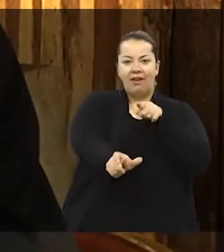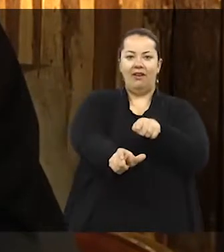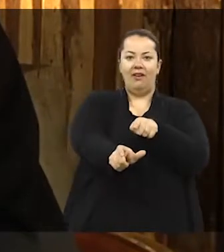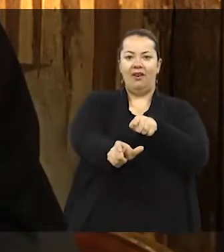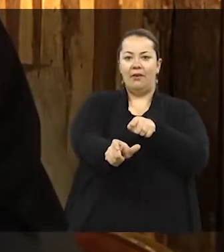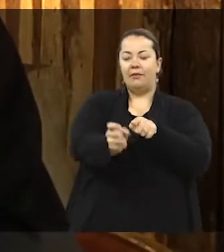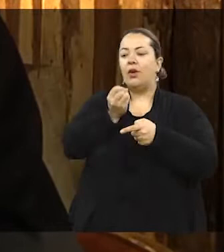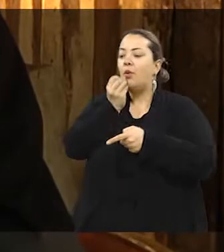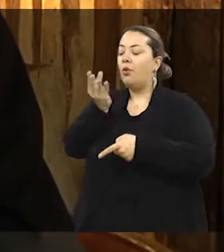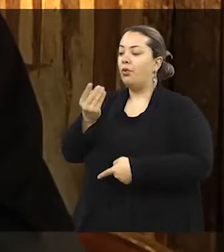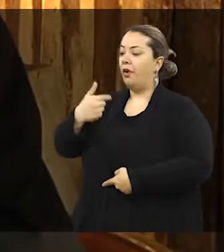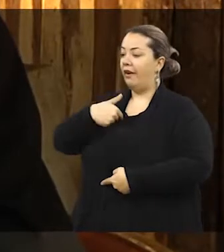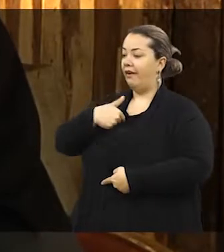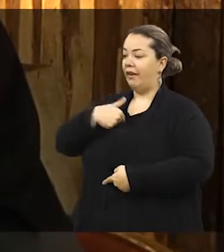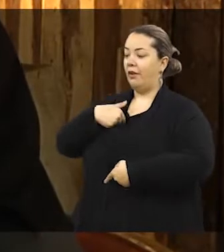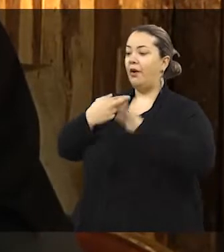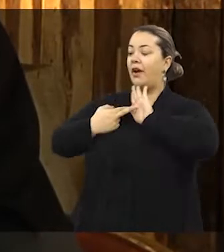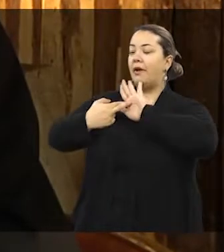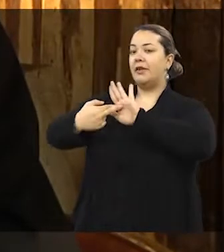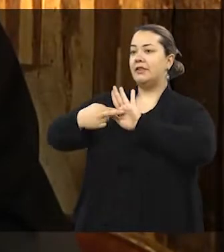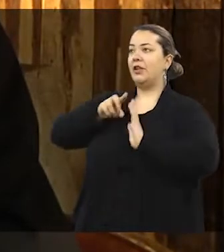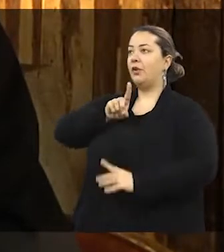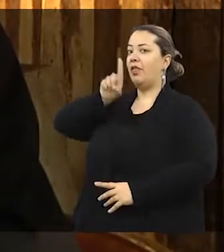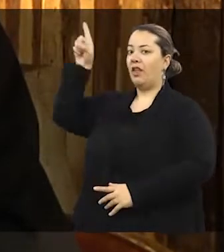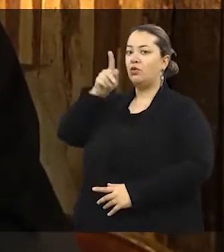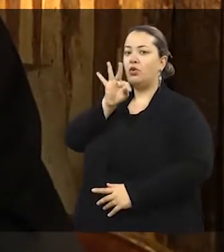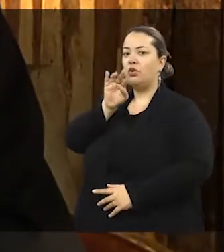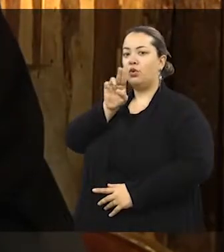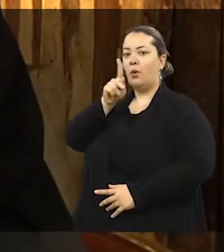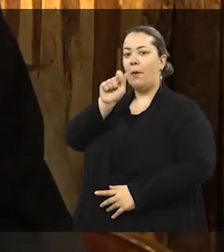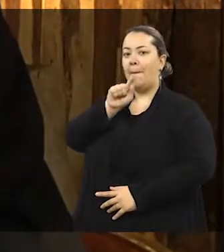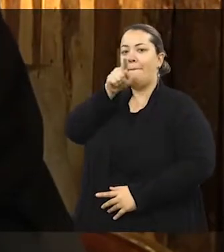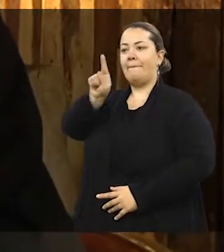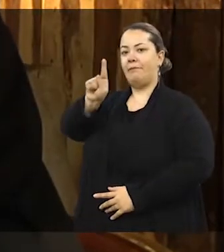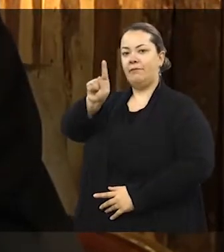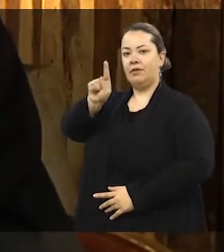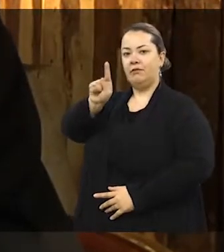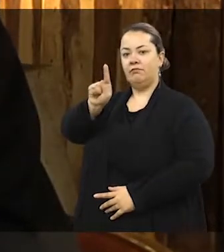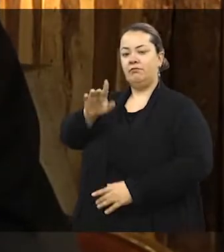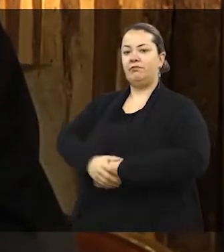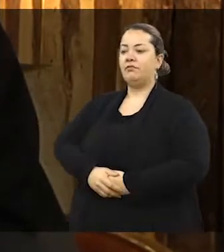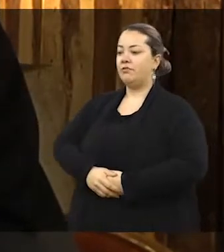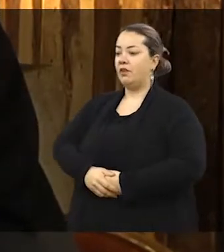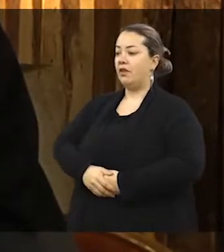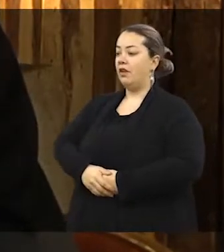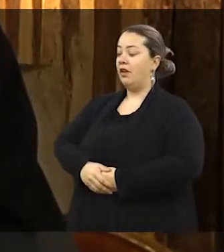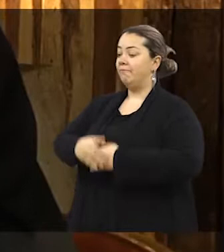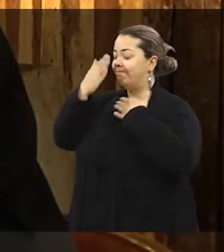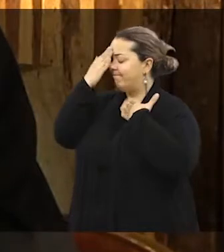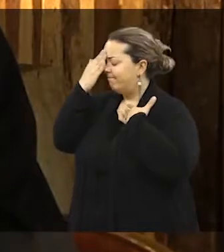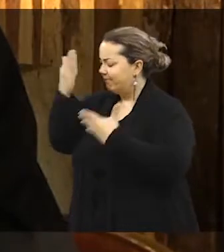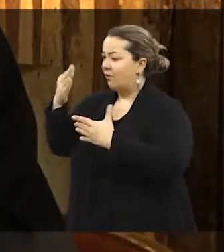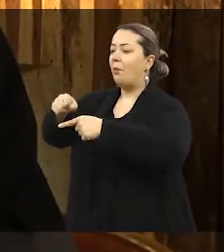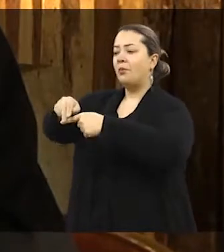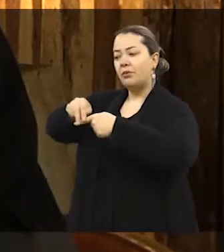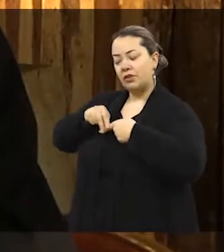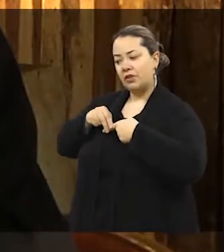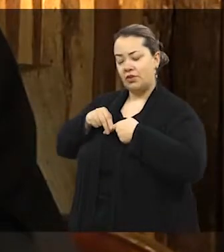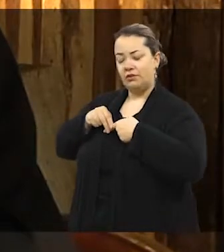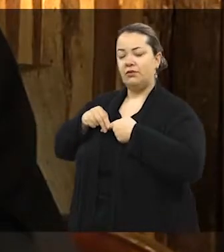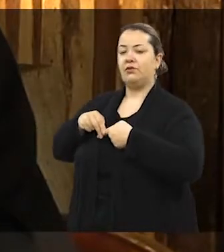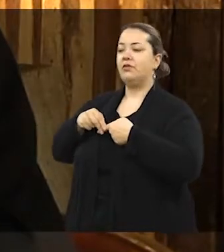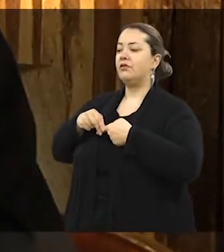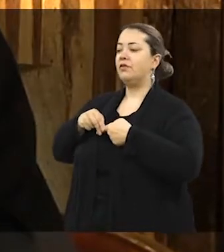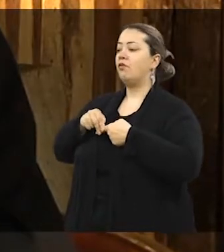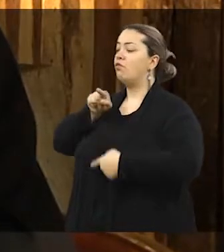bom trato, disse ao velho índio que ele poderia fazer qualquer pedido, fosse